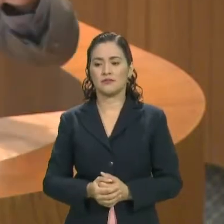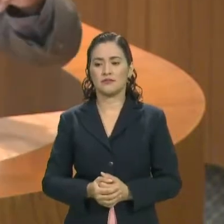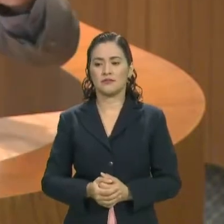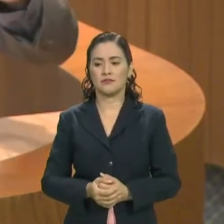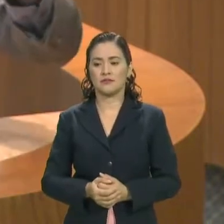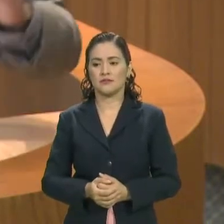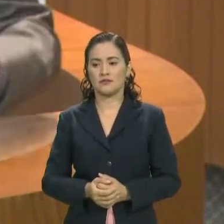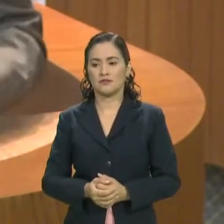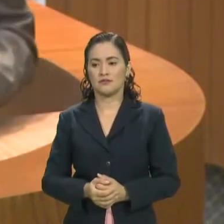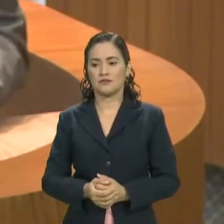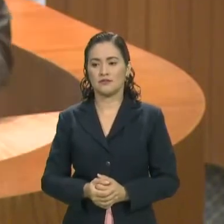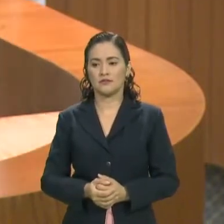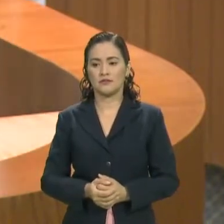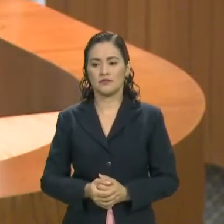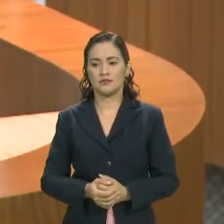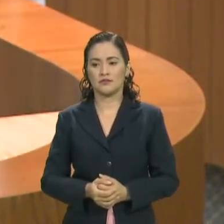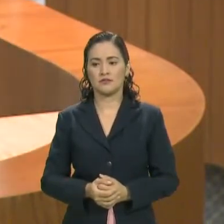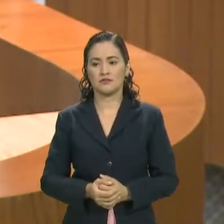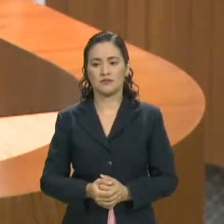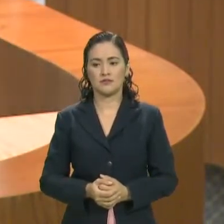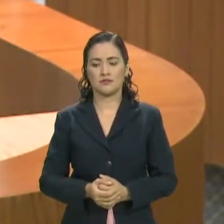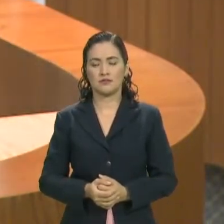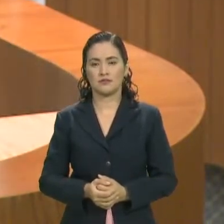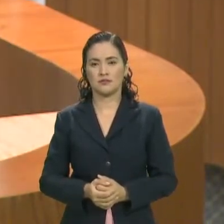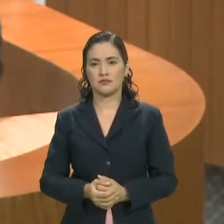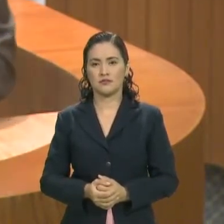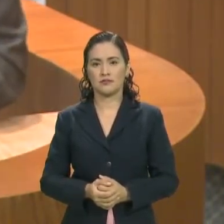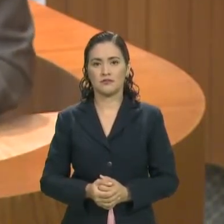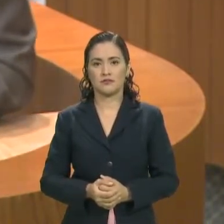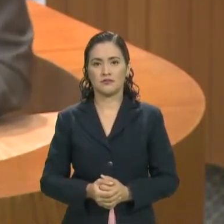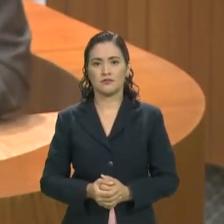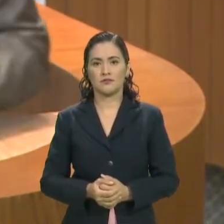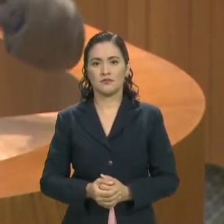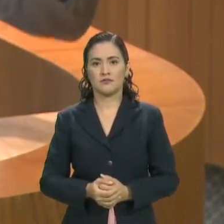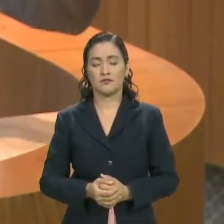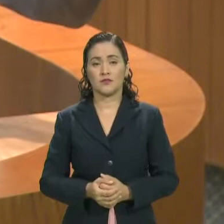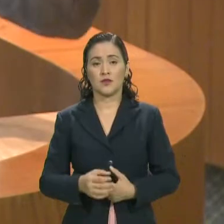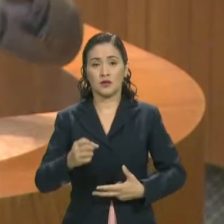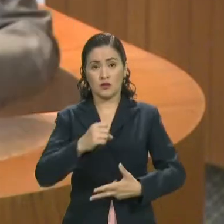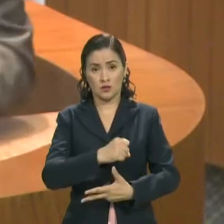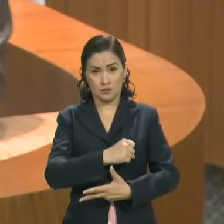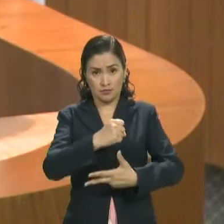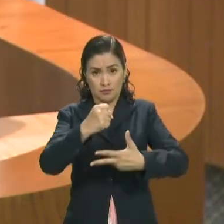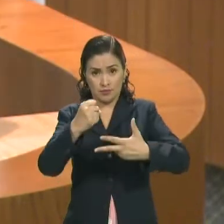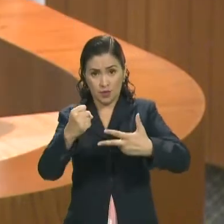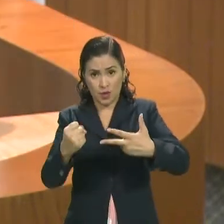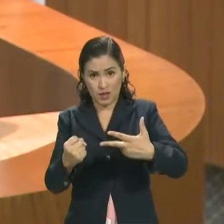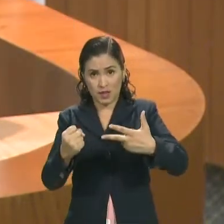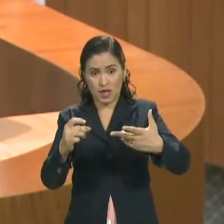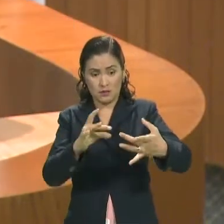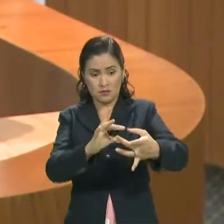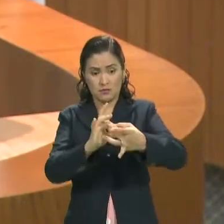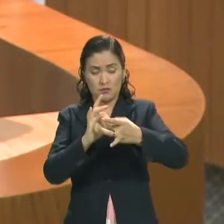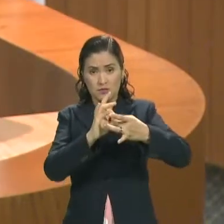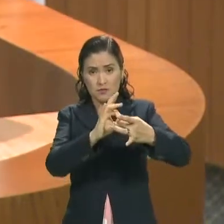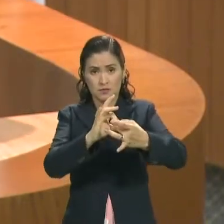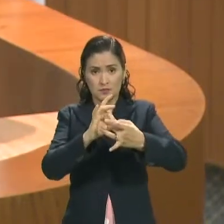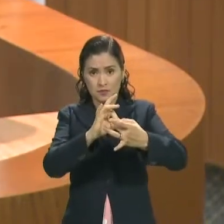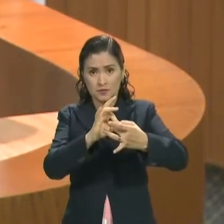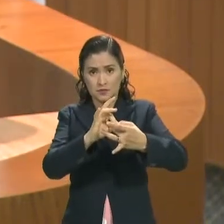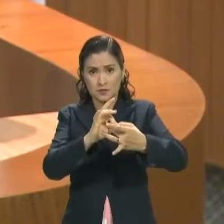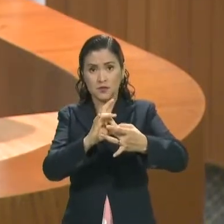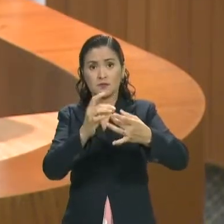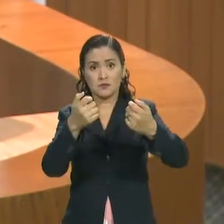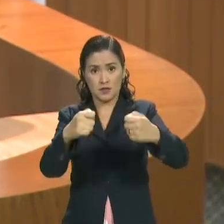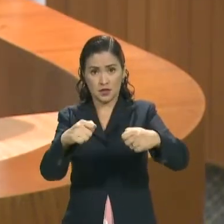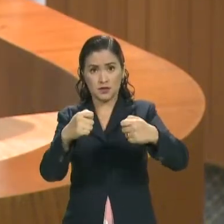Harmonia e independência dos poderes, que está lá na nossa Constituição Federal, ela